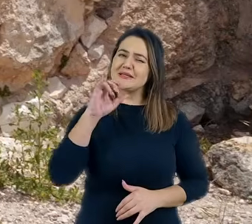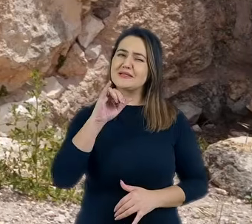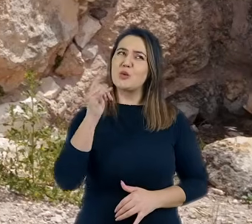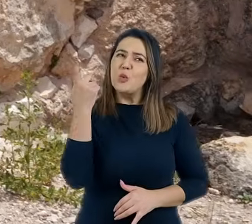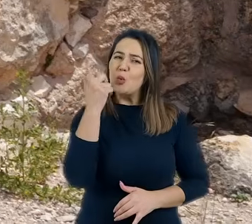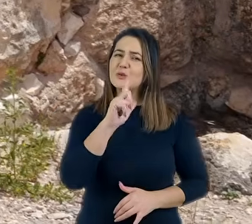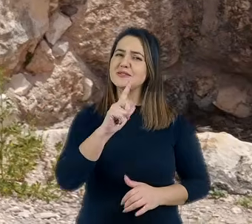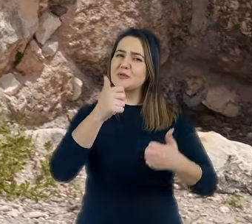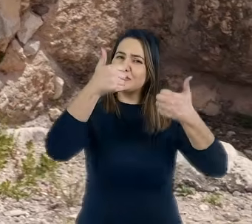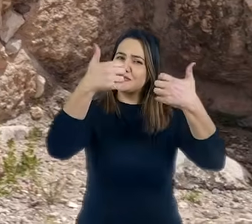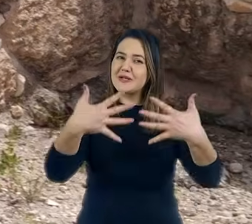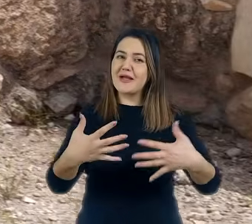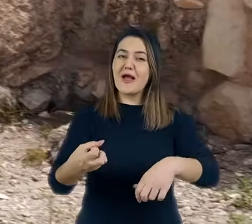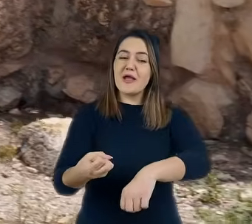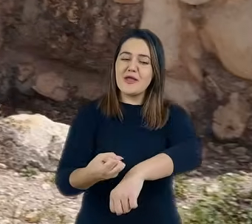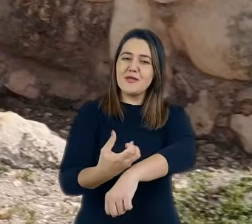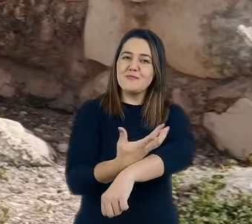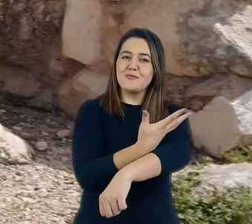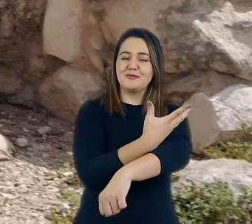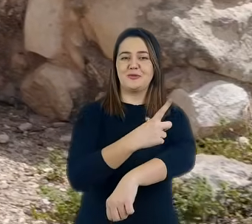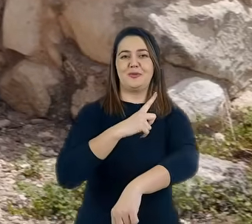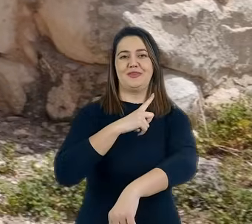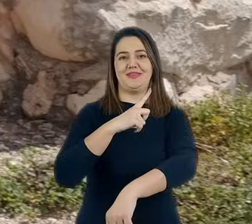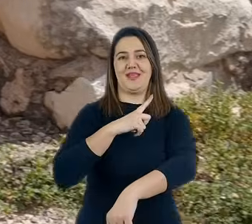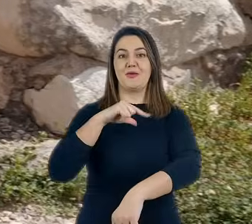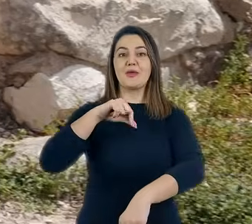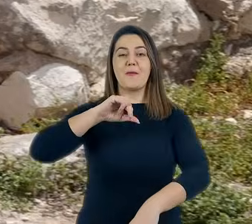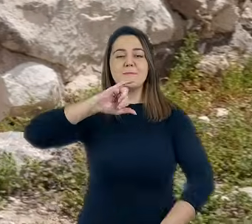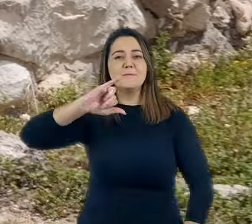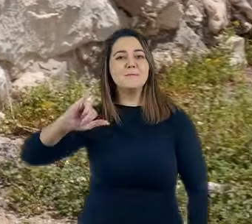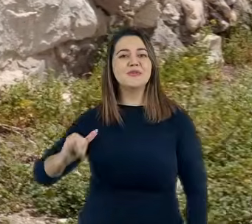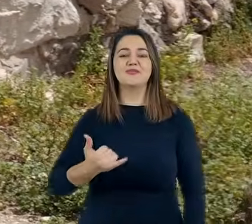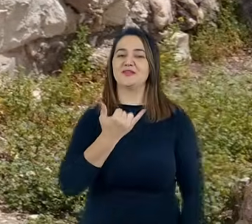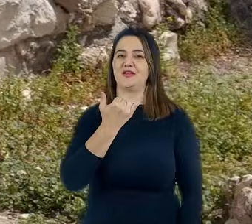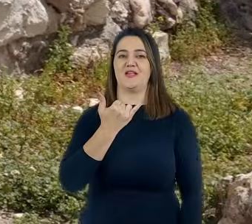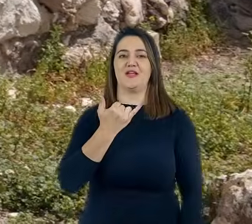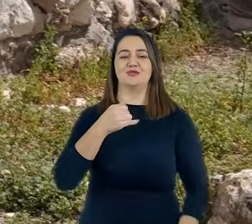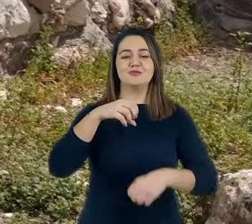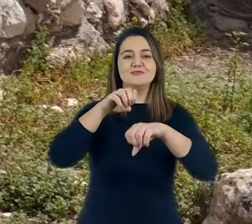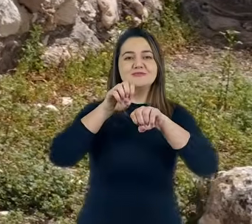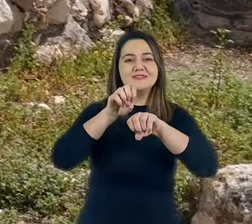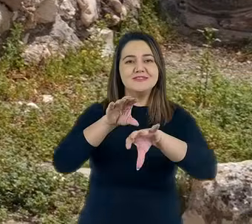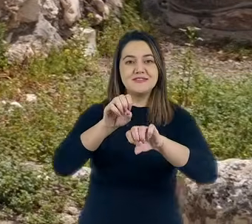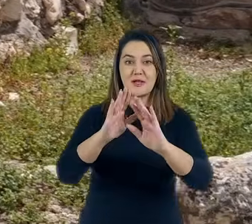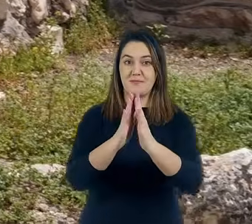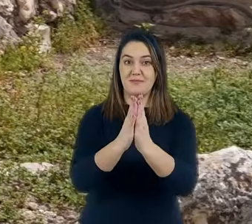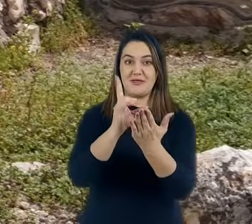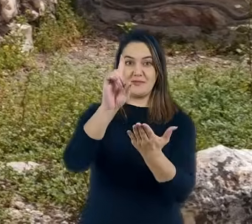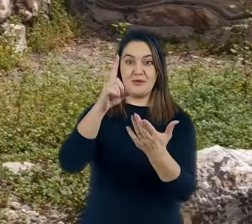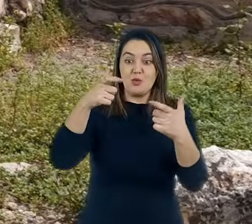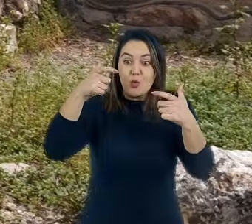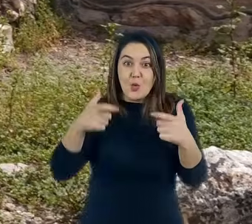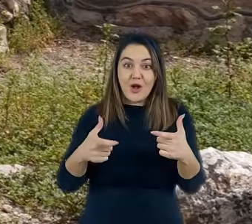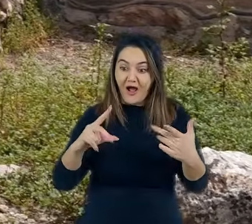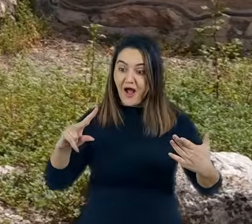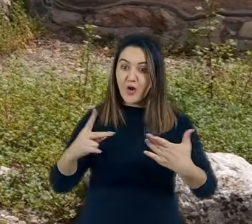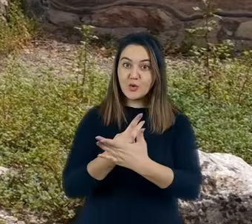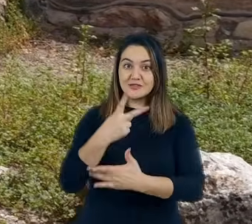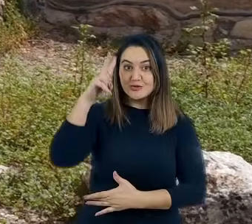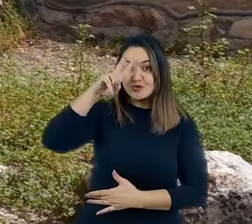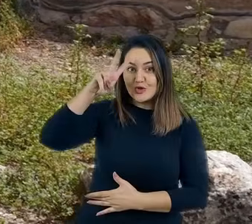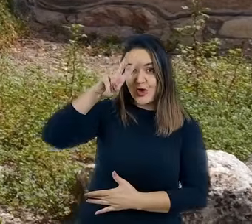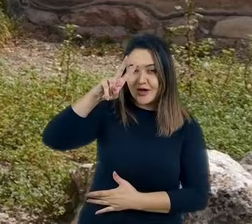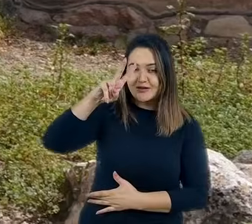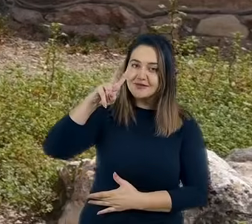Muito bem, pessoal, não sei se eu consigo passar para vocês a emoção que eu tenho de ter esse privilégio de ensinar a Bíblia onde